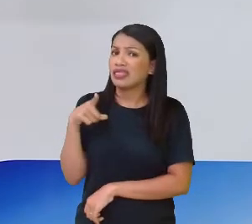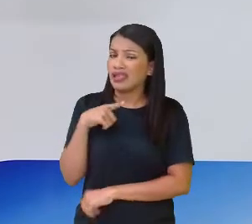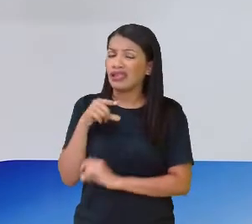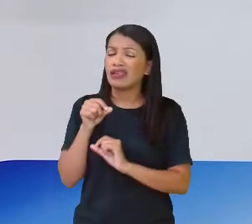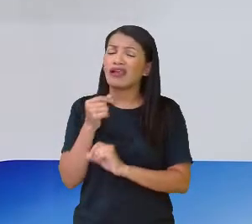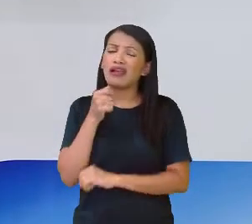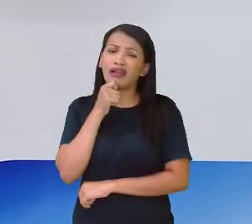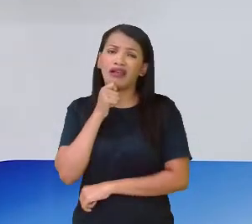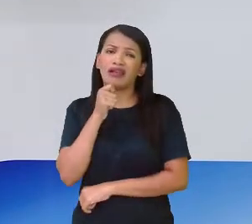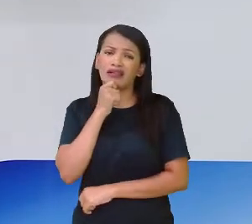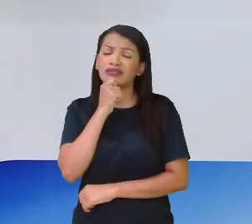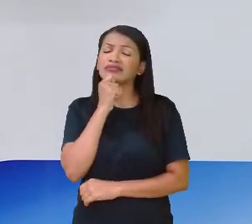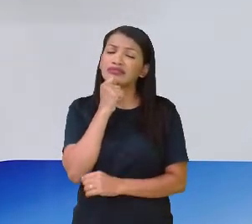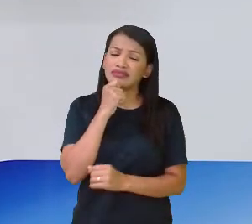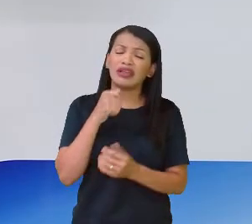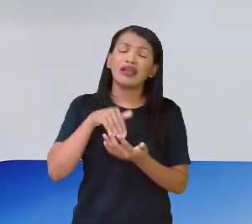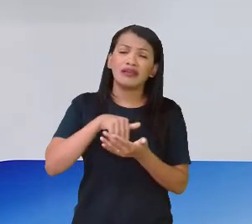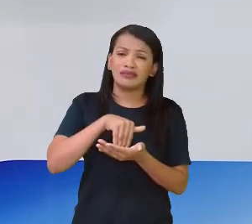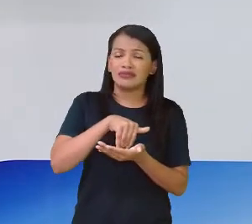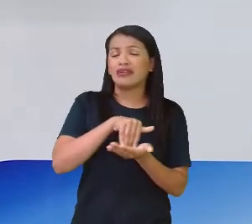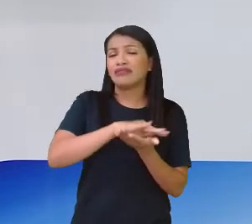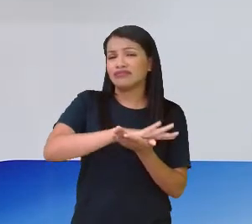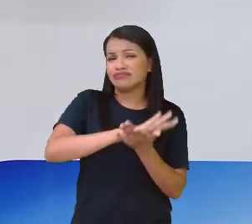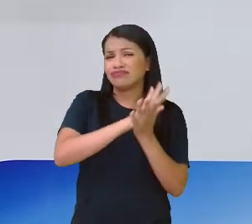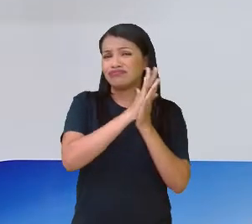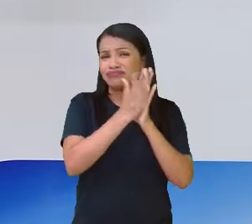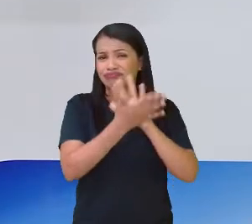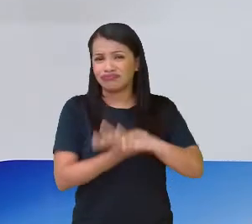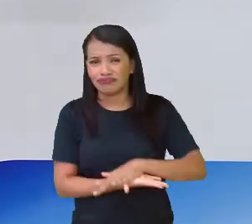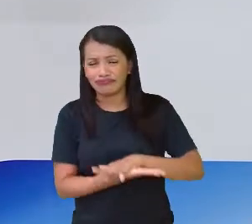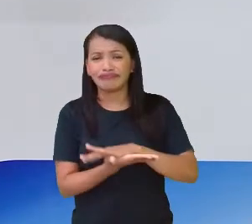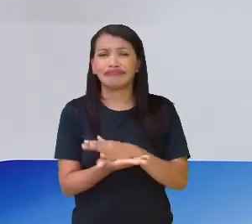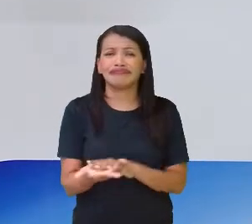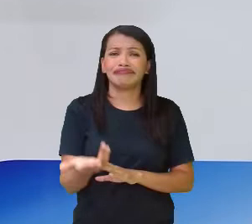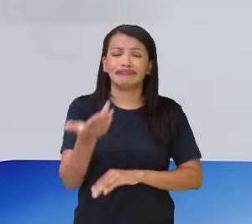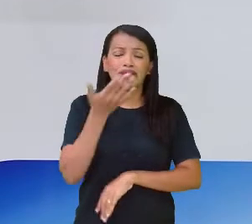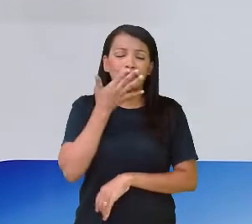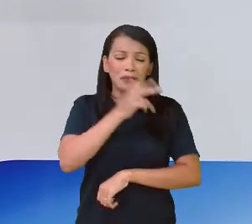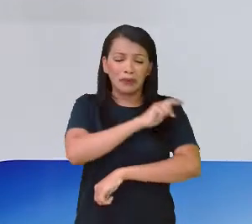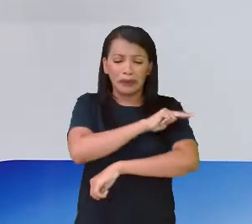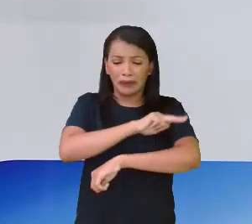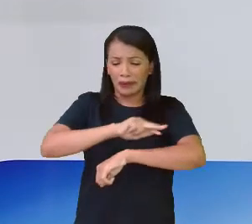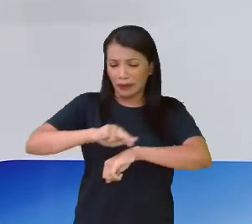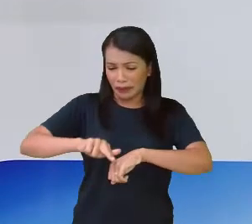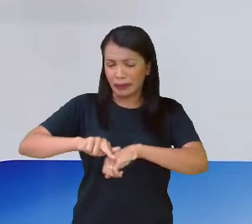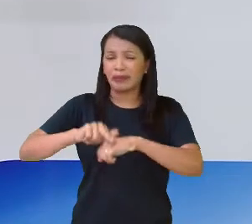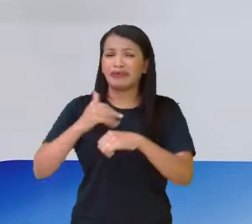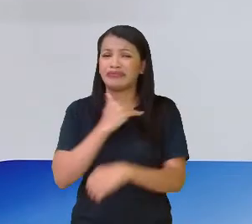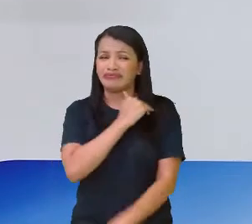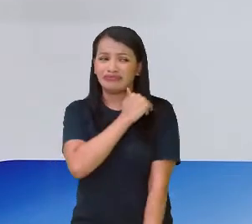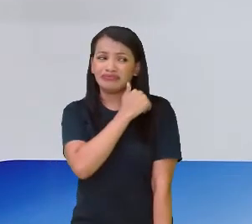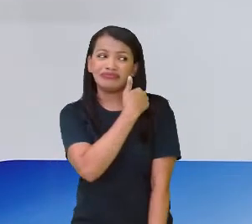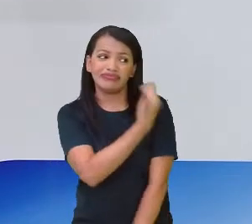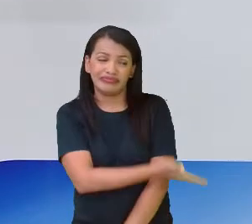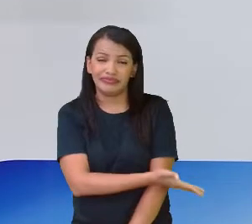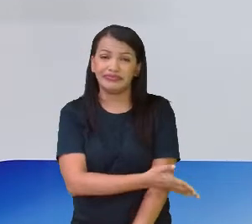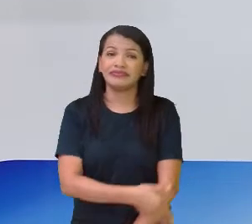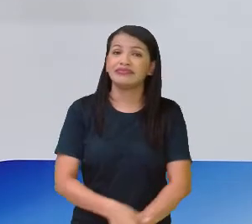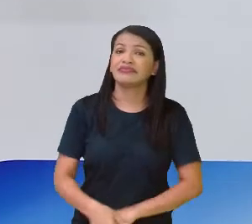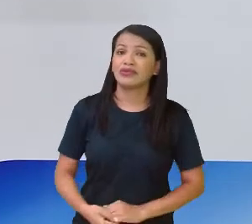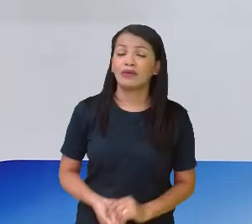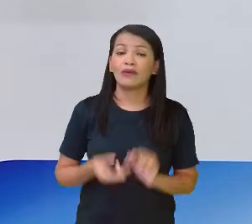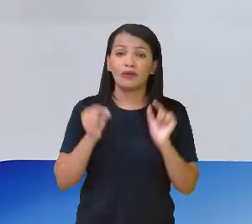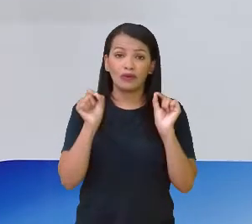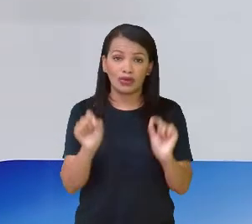preconceito, existe muito racismo, isso vem de onde? O racismo ainda existe. O que é o racismo?